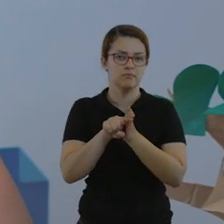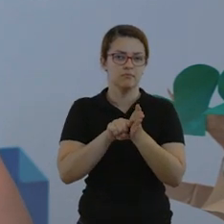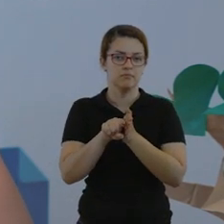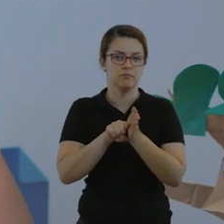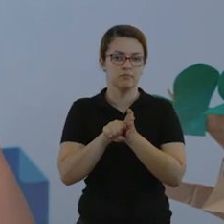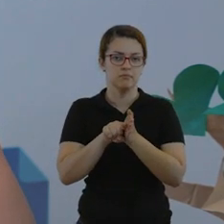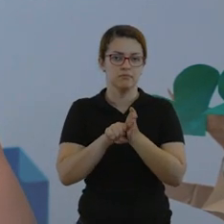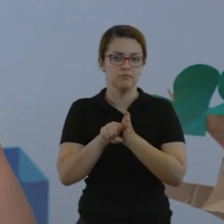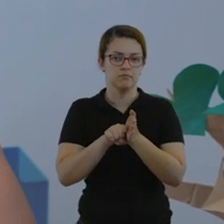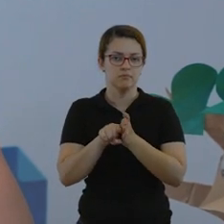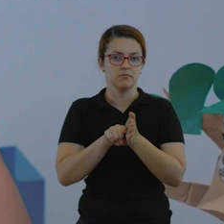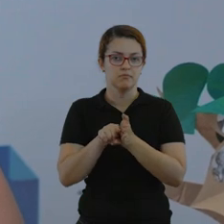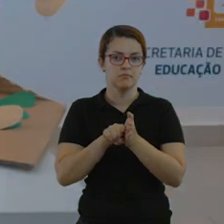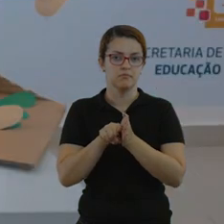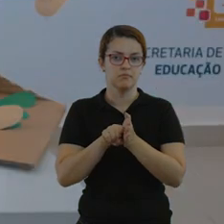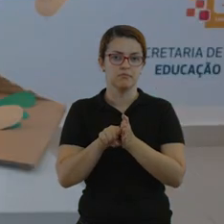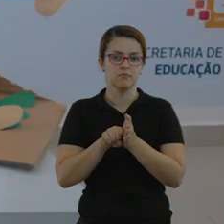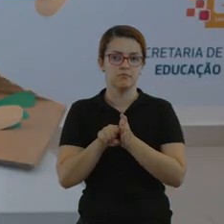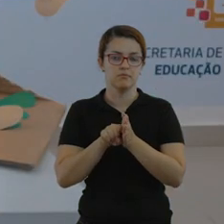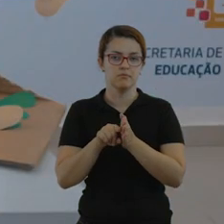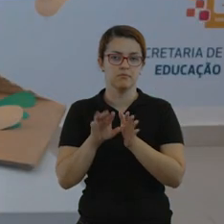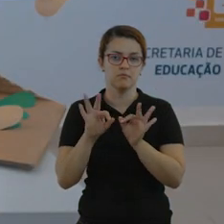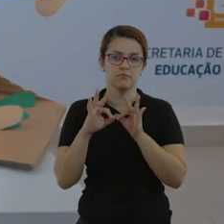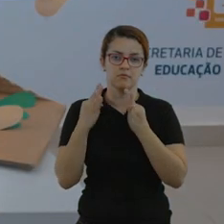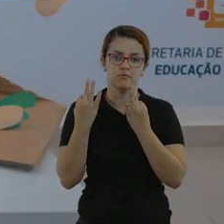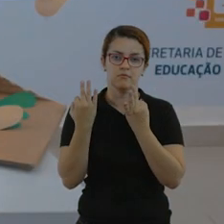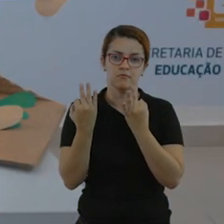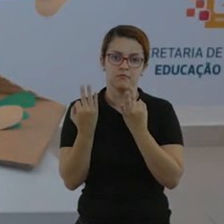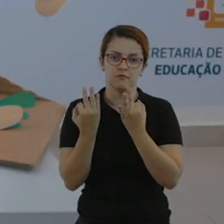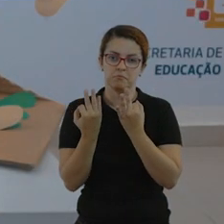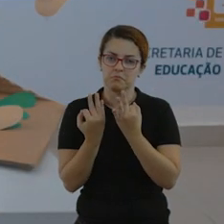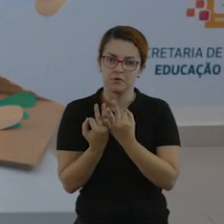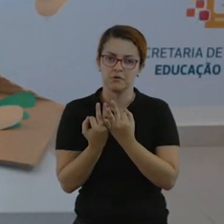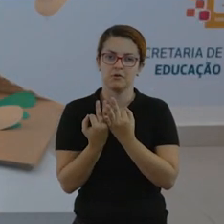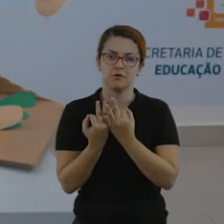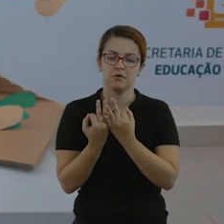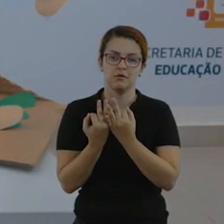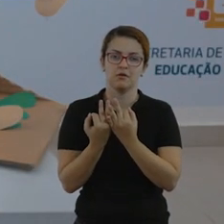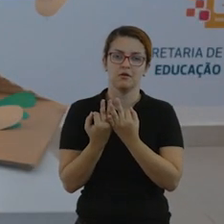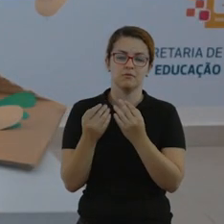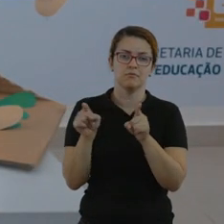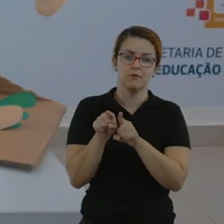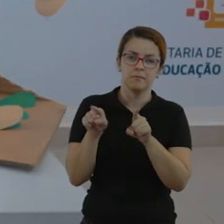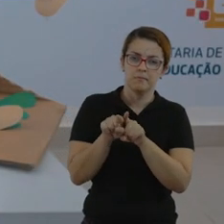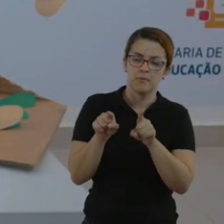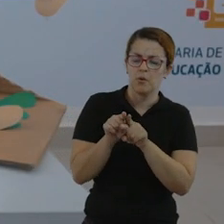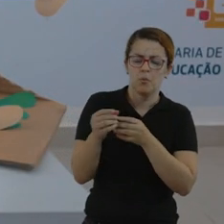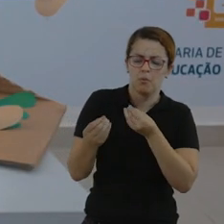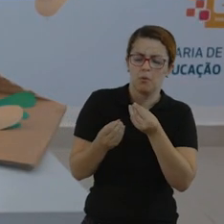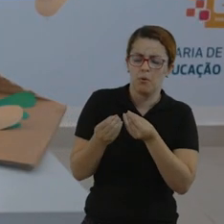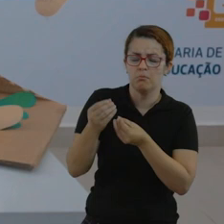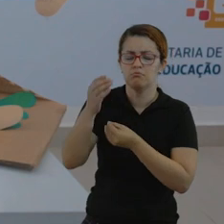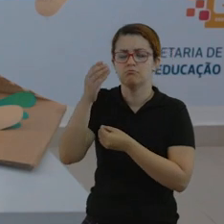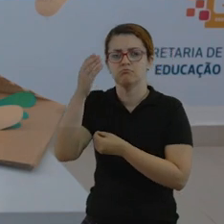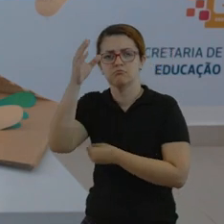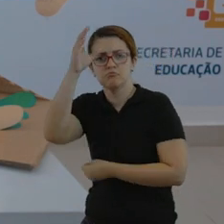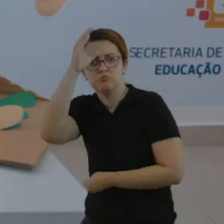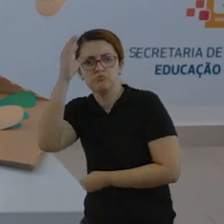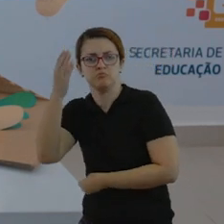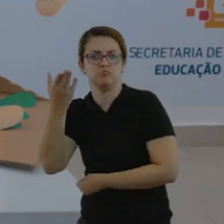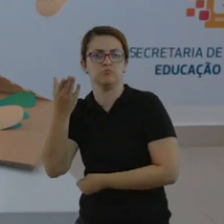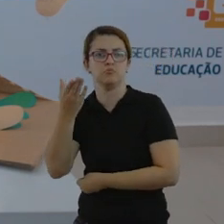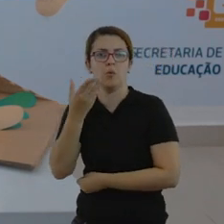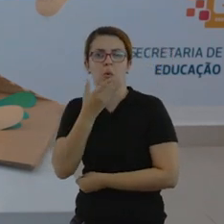pesquisar coisas sobre a sua família, como são os seus tios, né, seus avós,